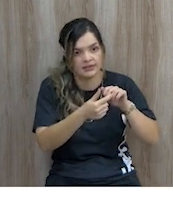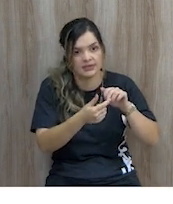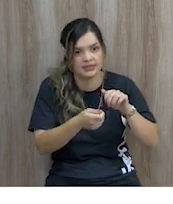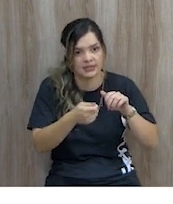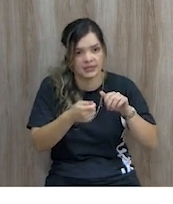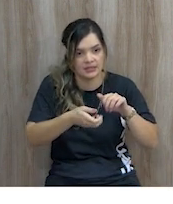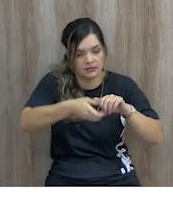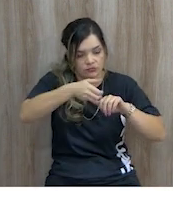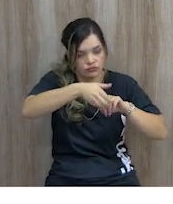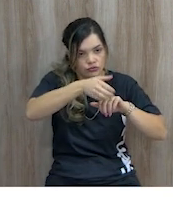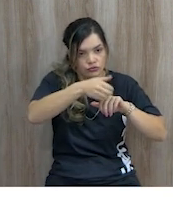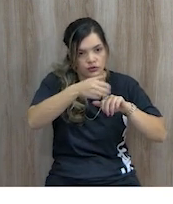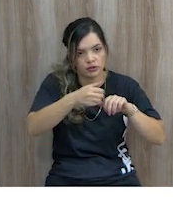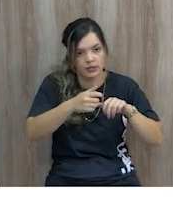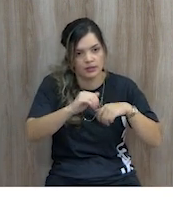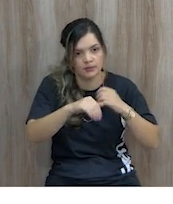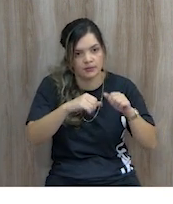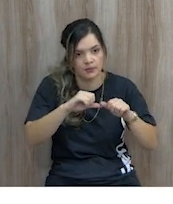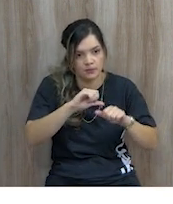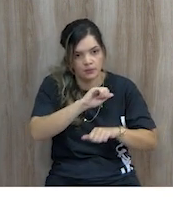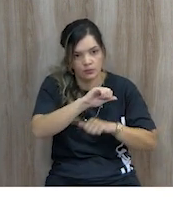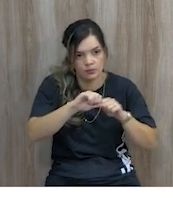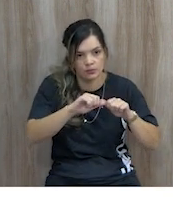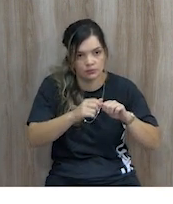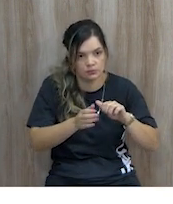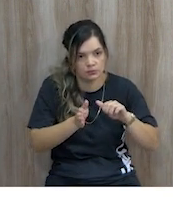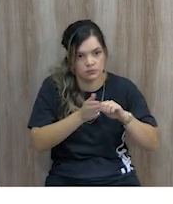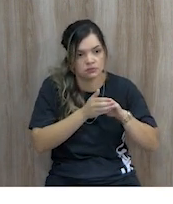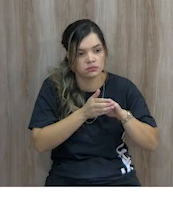esse retalho, ok?